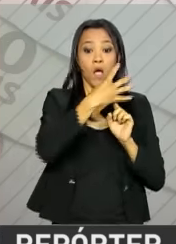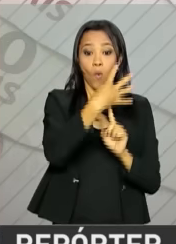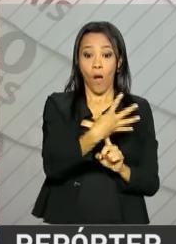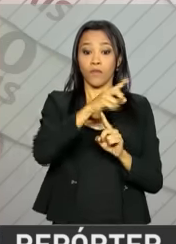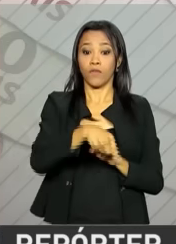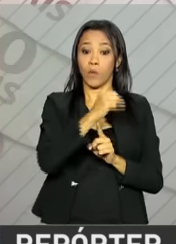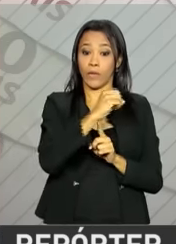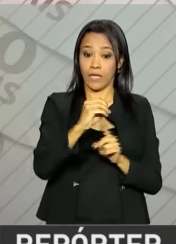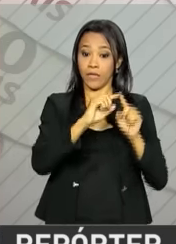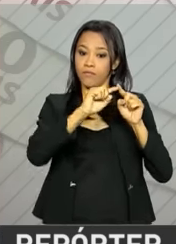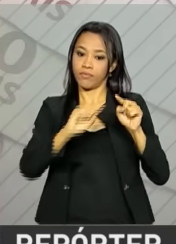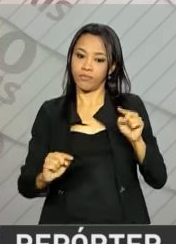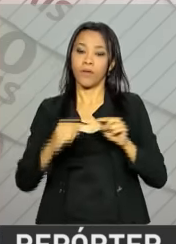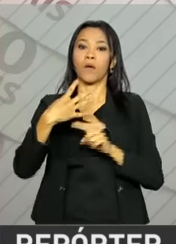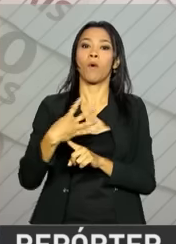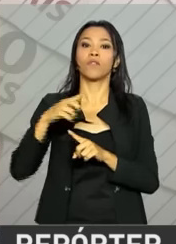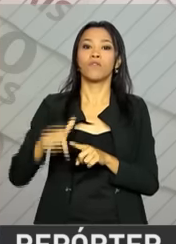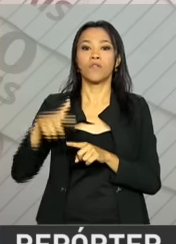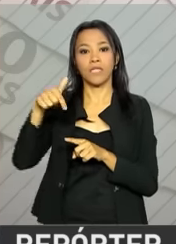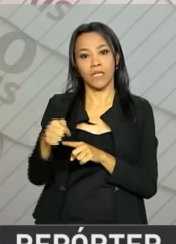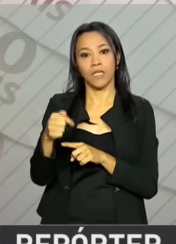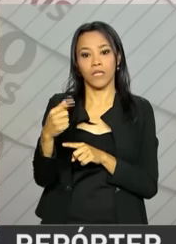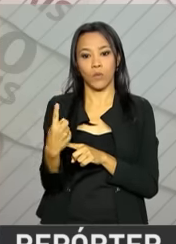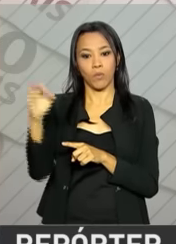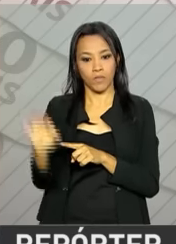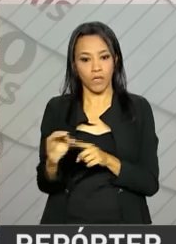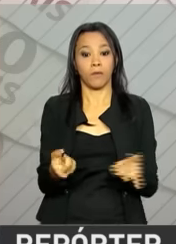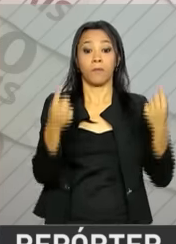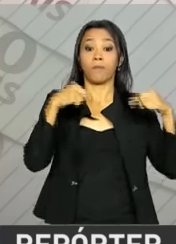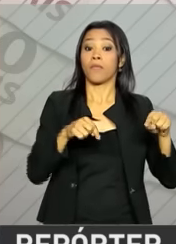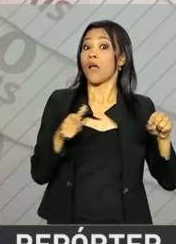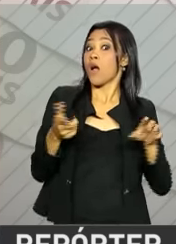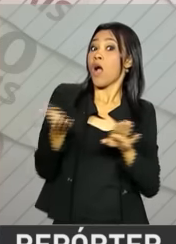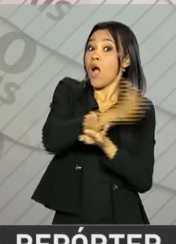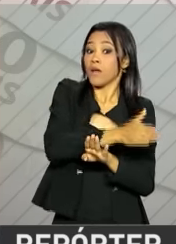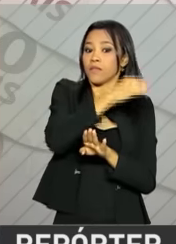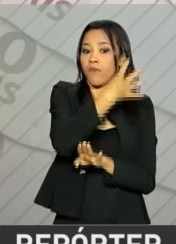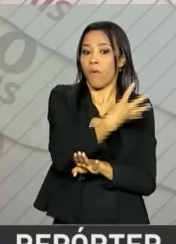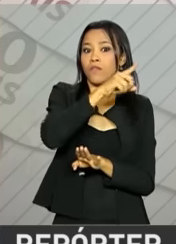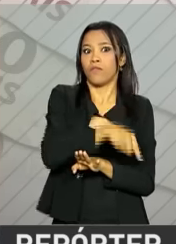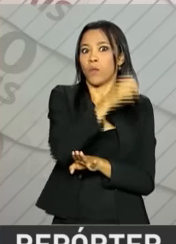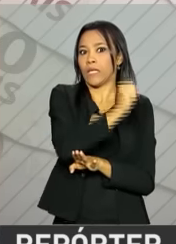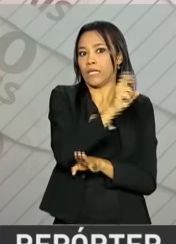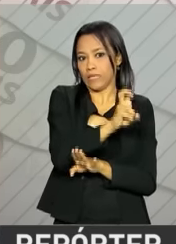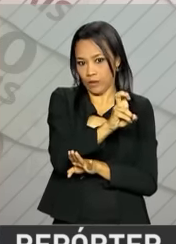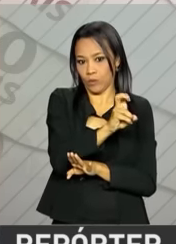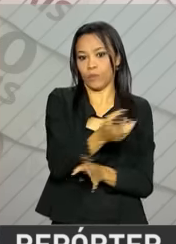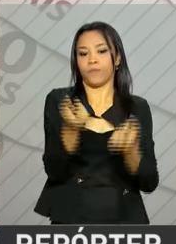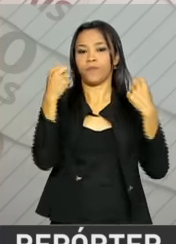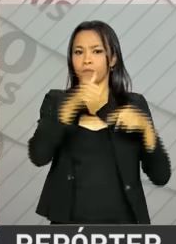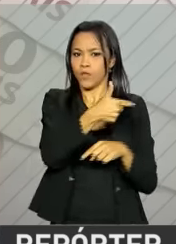4,80 para 4,71 por. ao mês esse indicador estava em 4,85 para